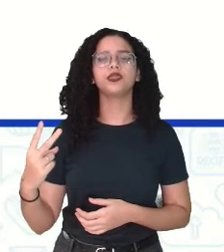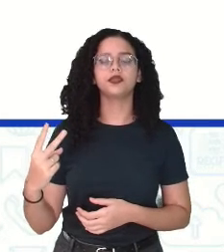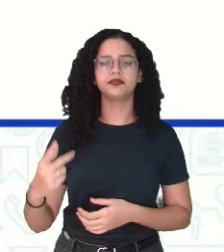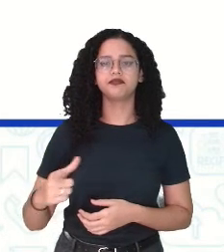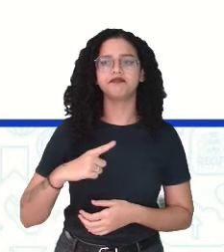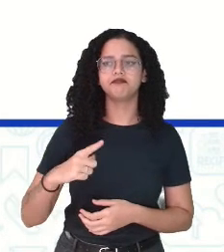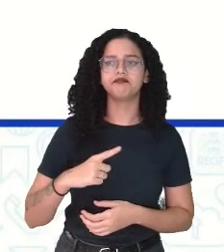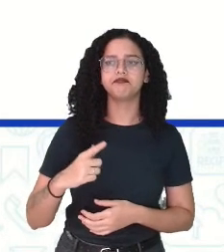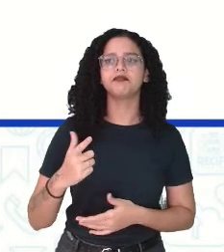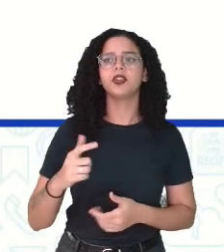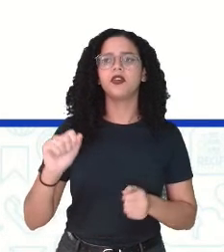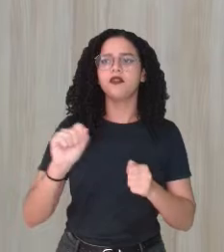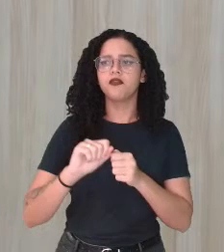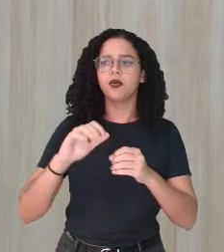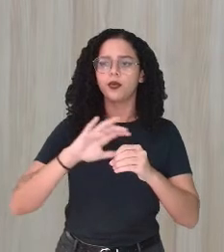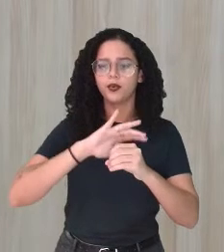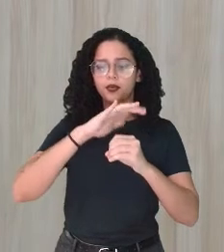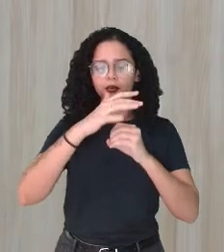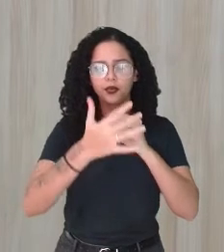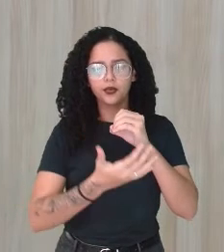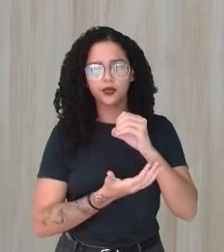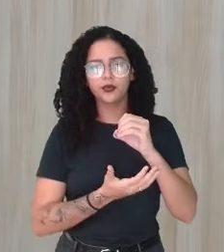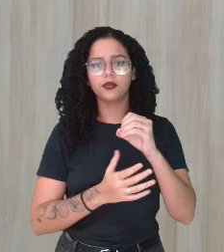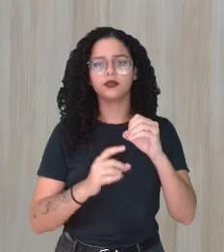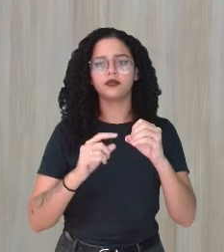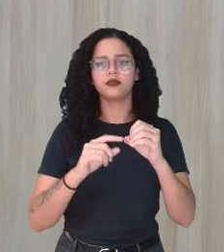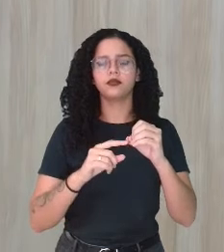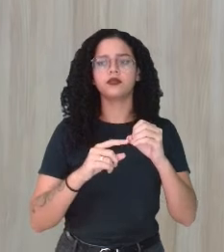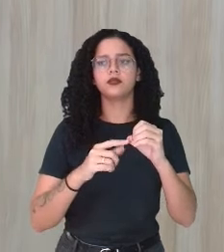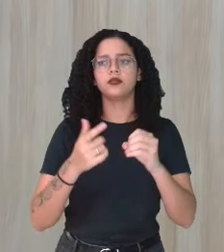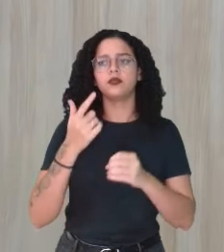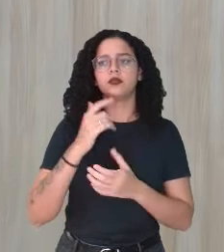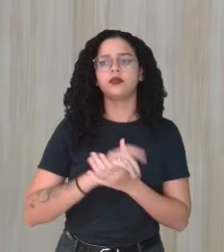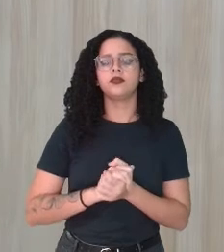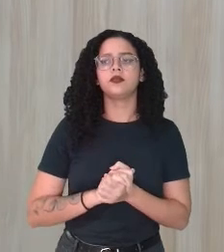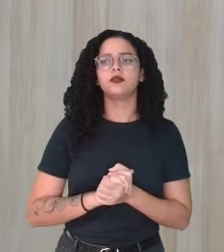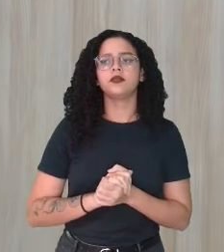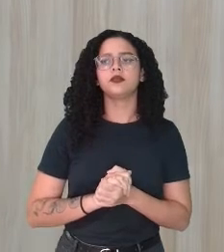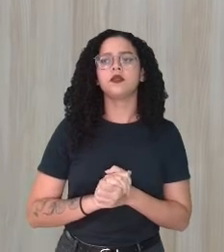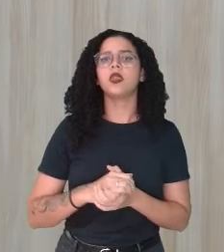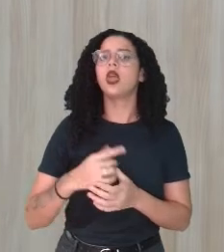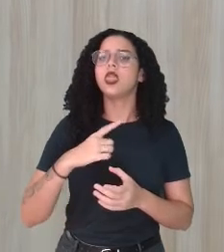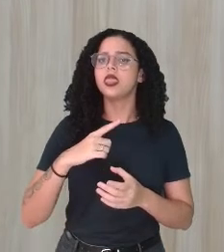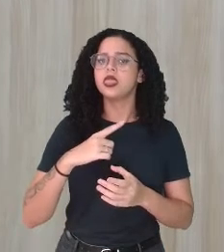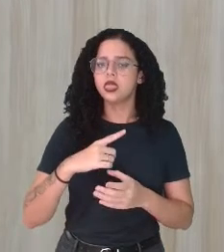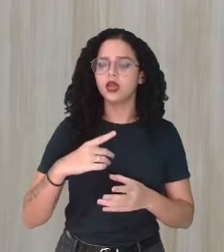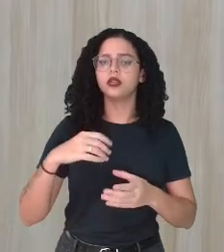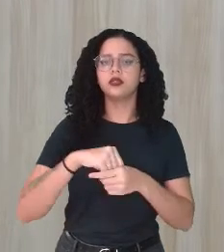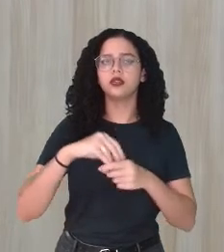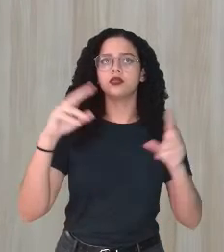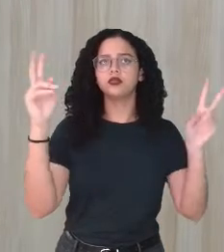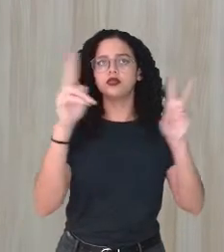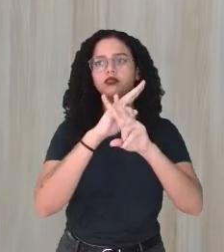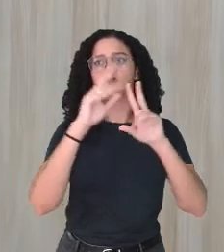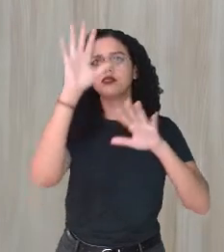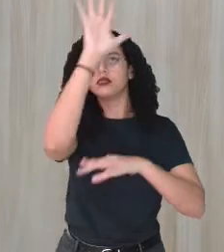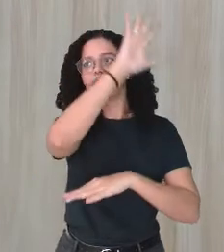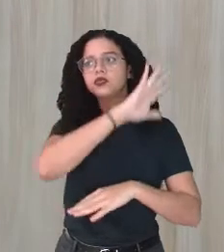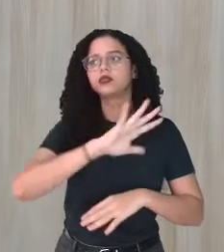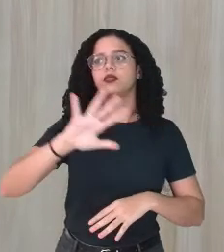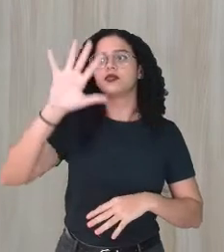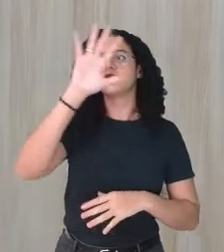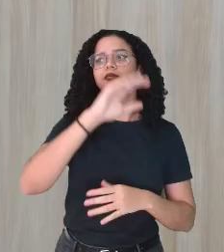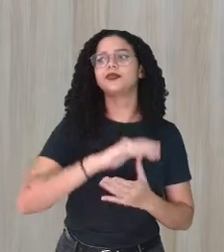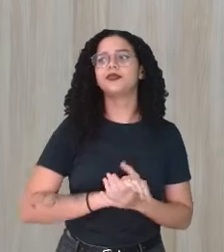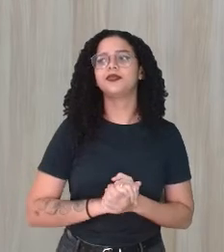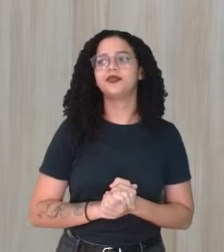está ali, ó, faz parte da nossa atmosfera, né? As moléculas de ozônio estão presentes na nossa atmosfera,